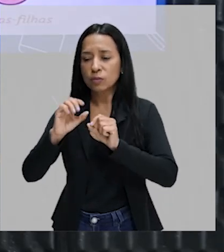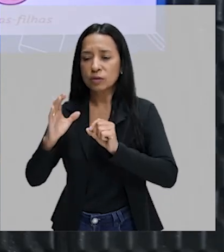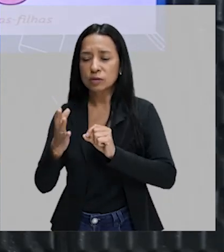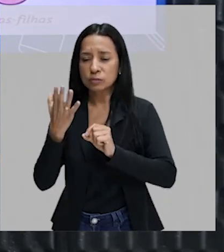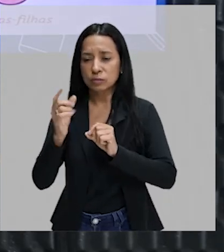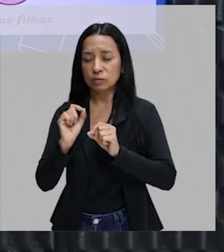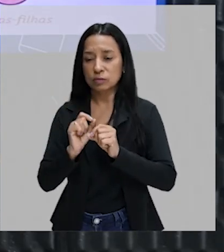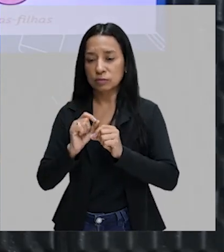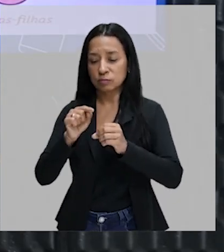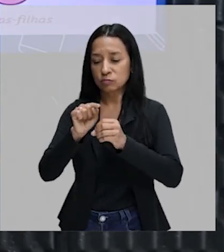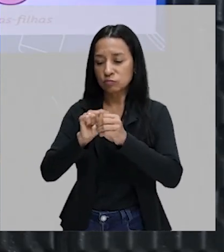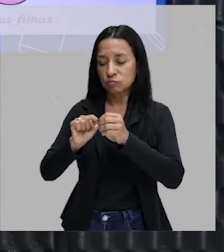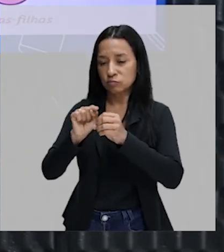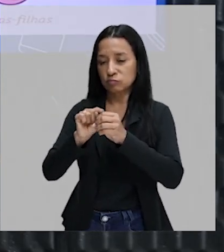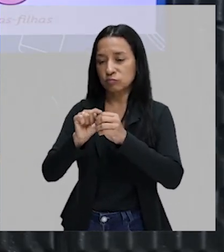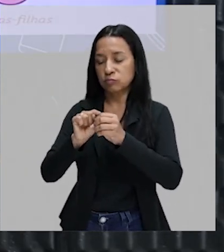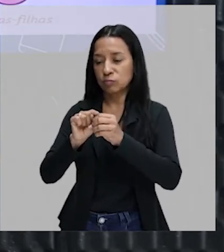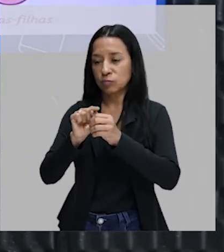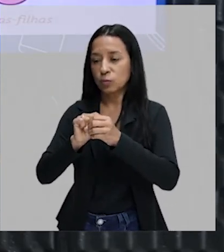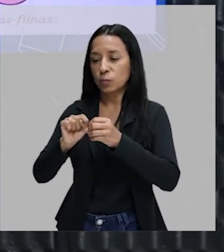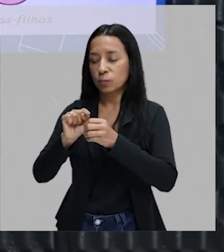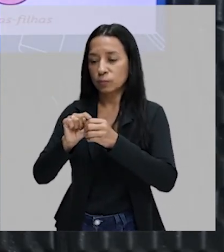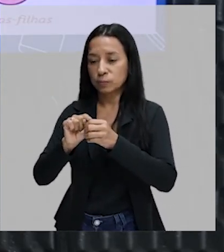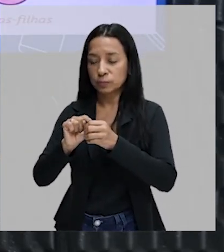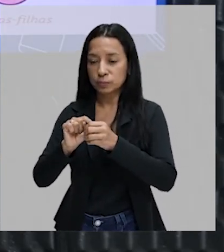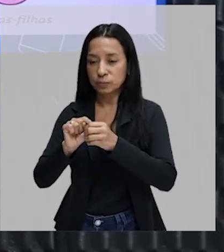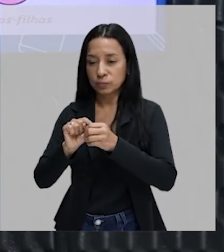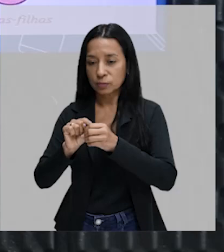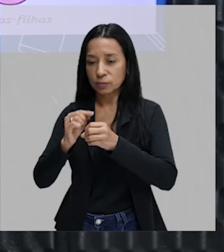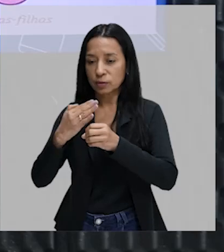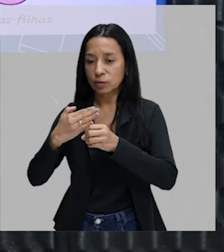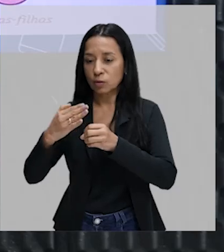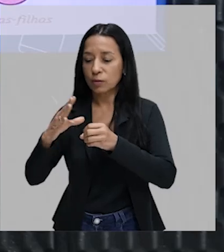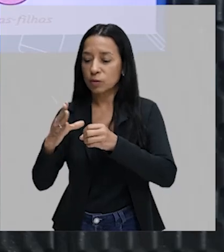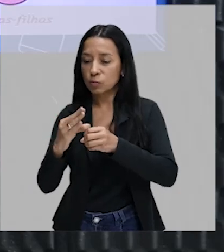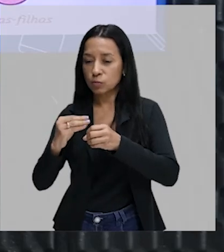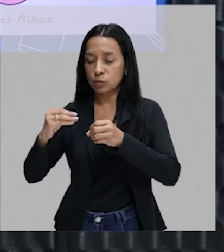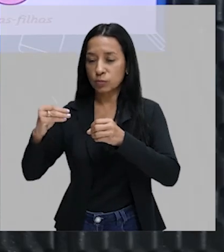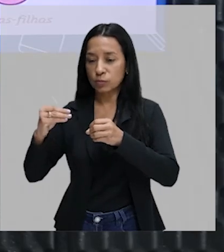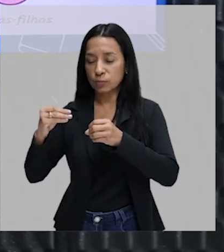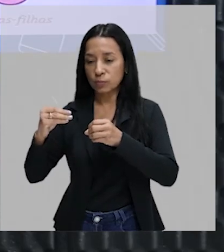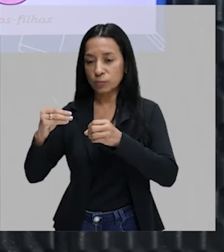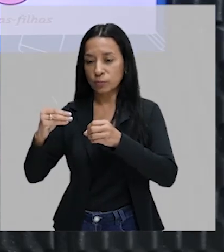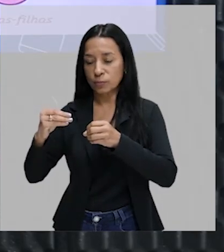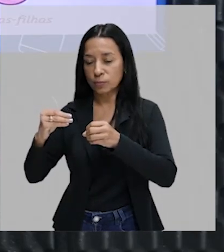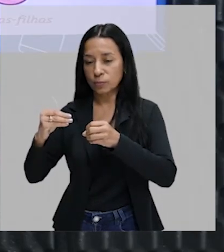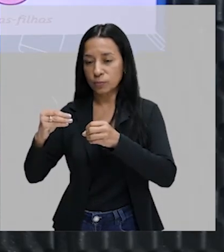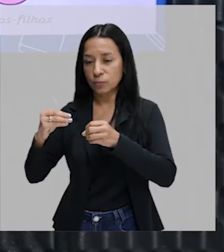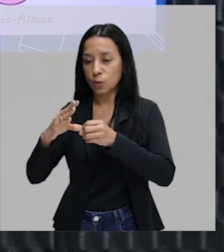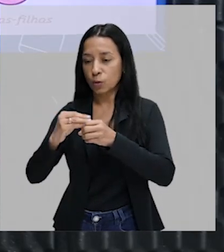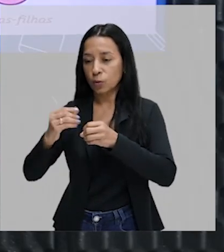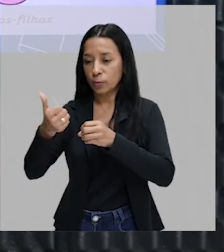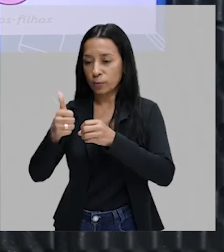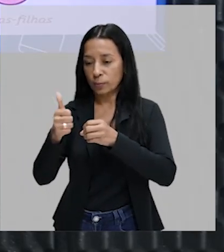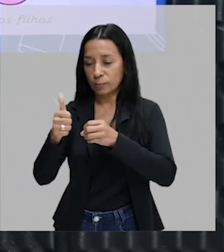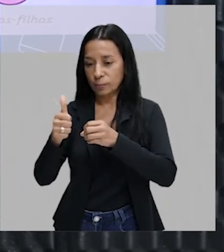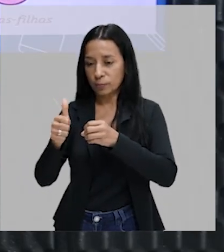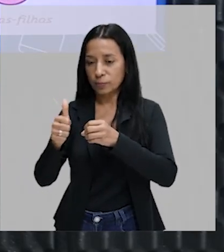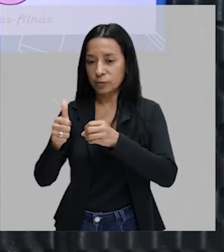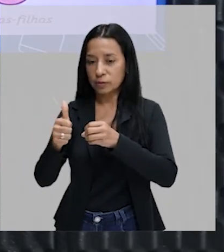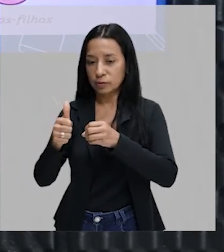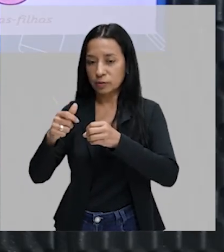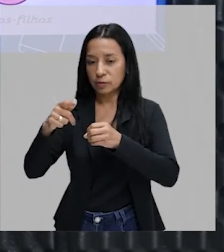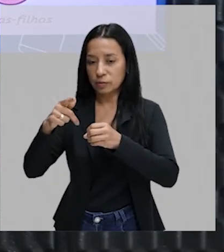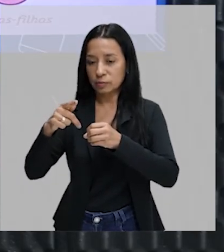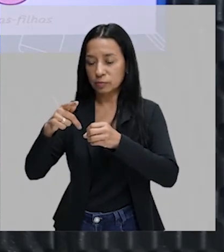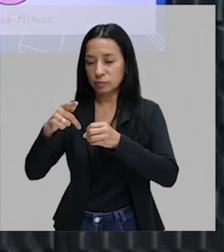do núcleo, a carioteca, né, a membrana nuclear. Ela começa a sumir. Olha, ela sumiu na primeira fase, que é chamada de